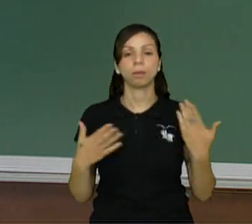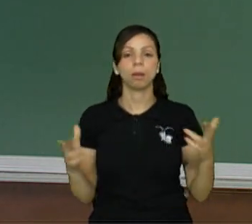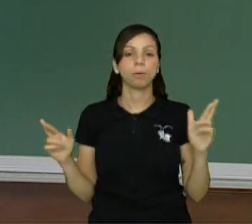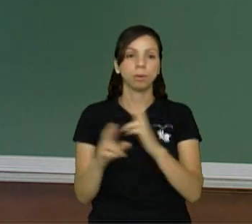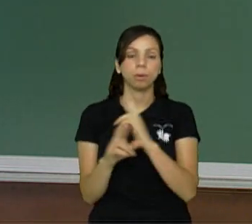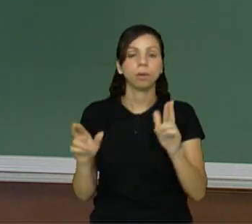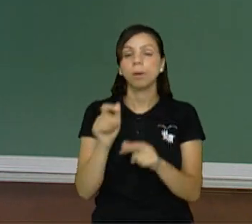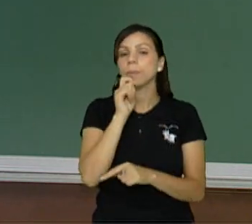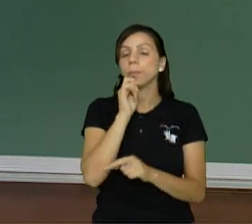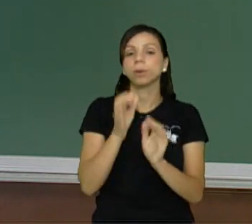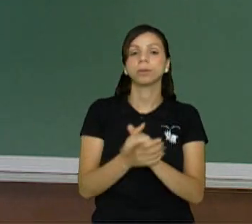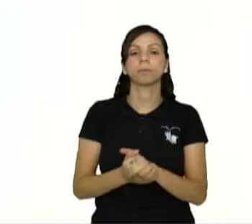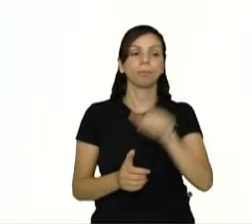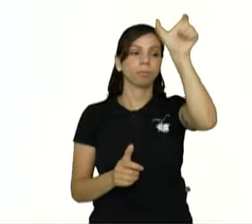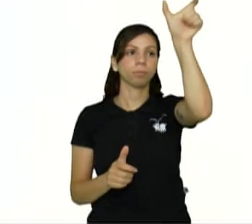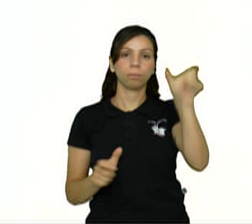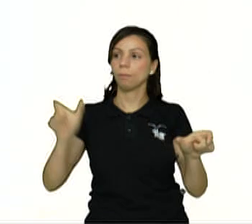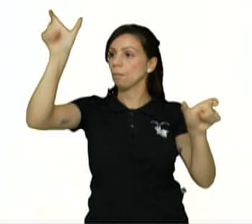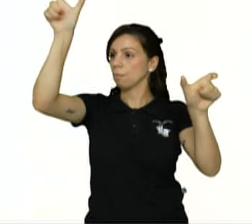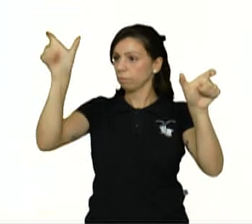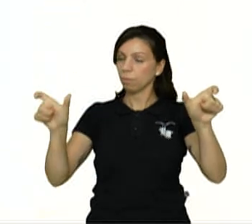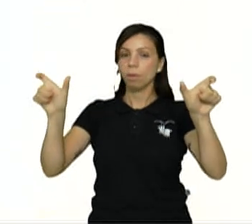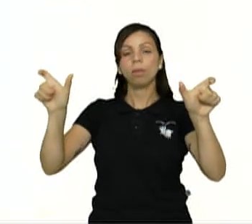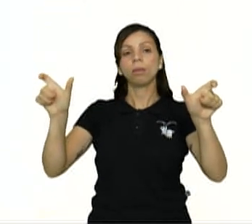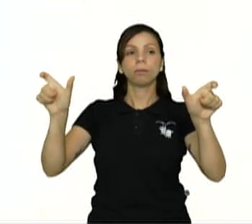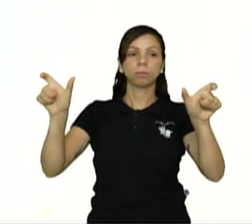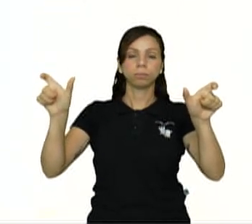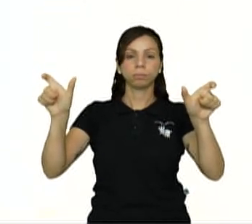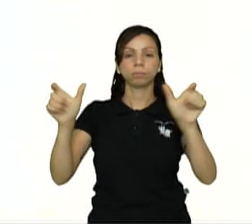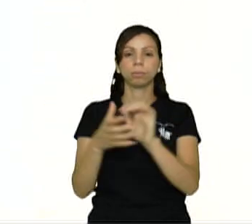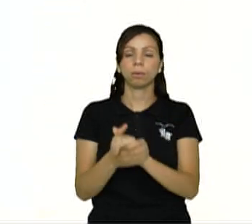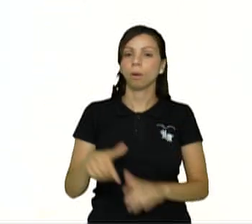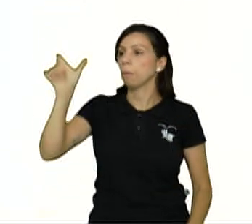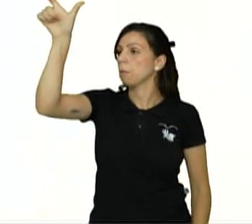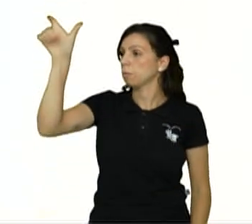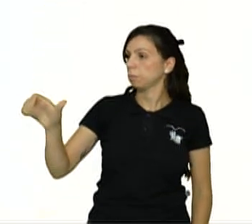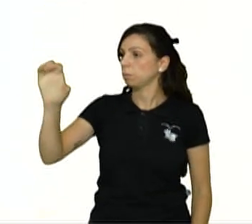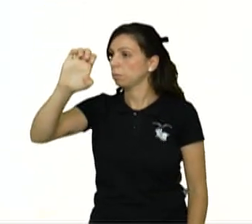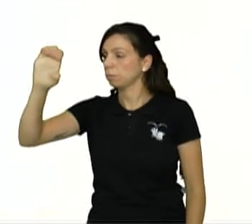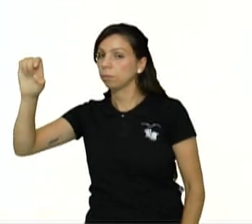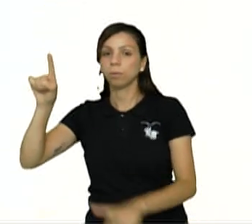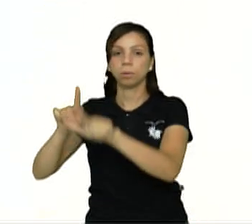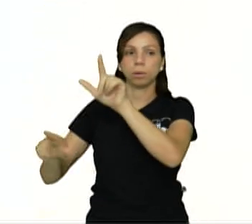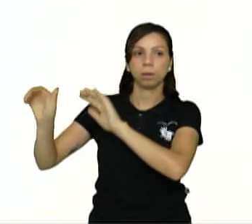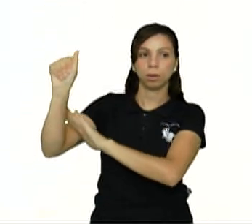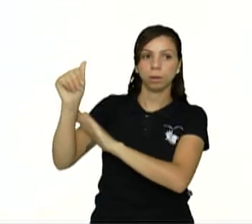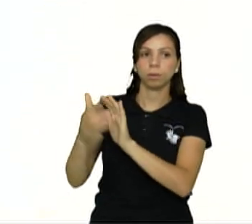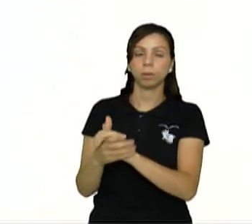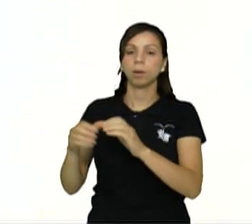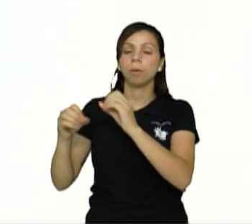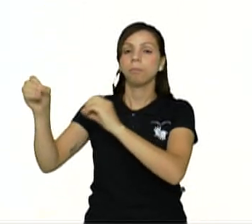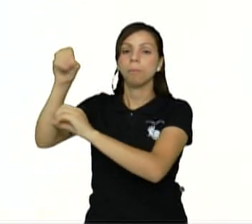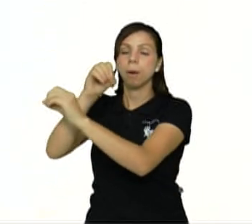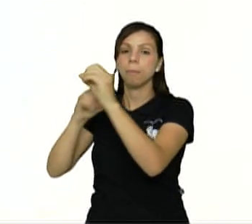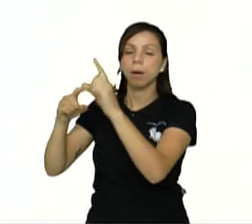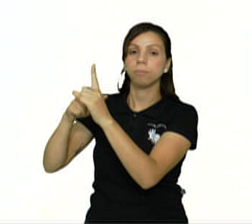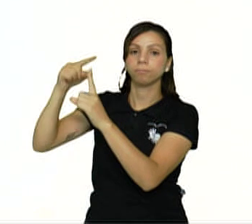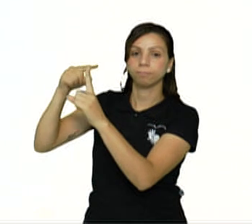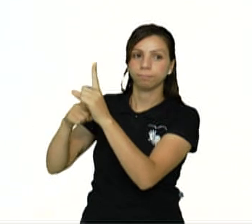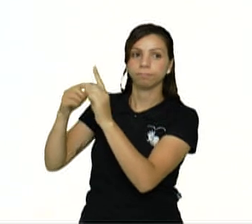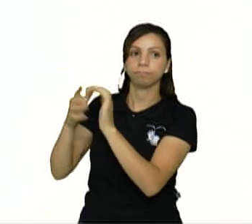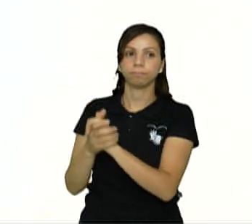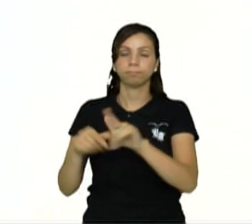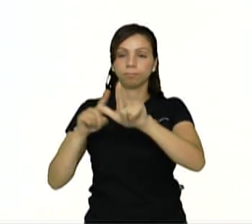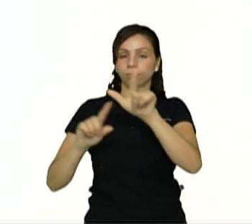coluna da esquerda com a coluna da direita. Na esquerda, na coluna da esquerda, nós temos letra A, medida da agitação molecular, letra